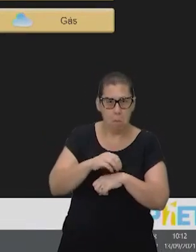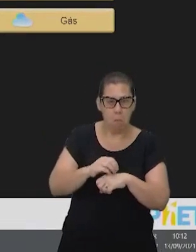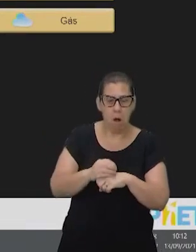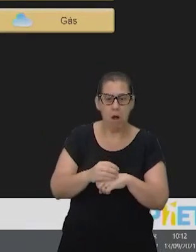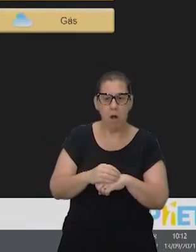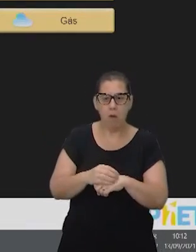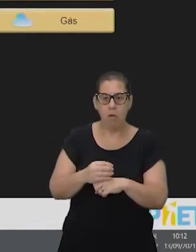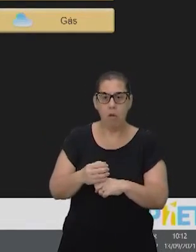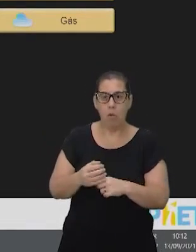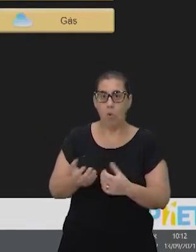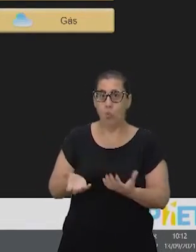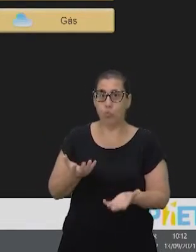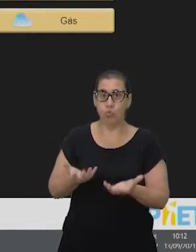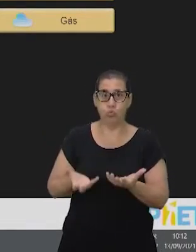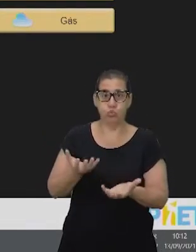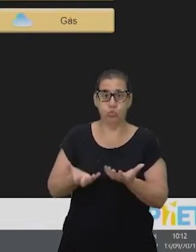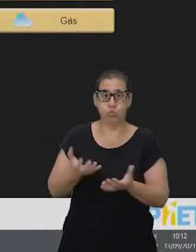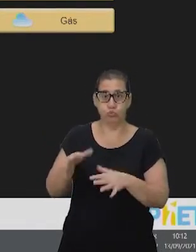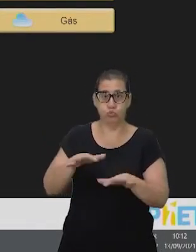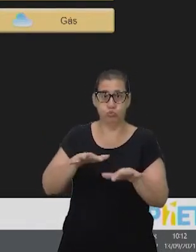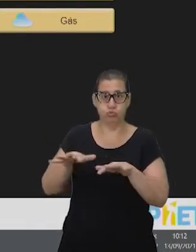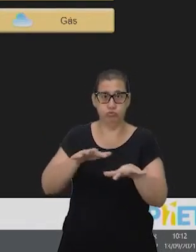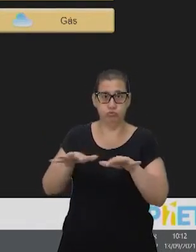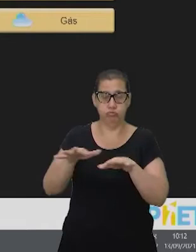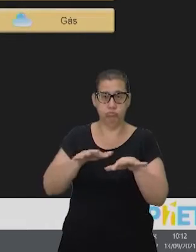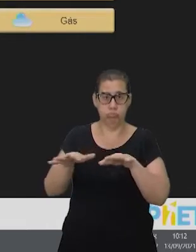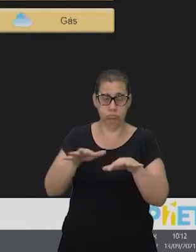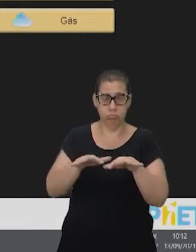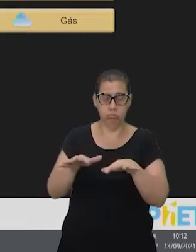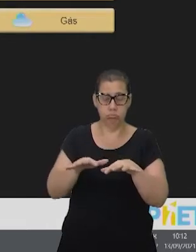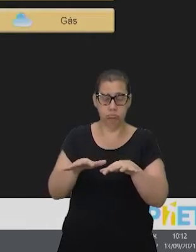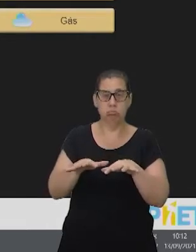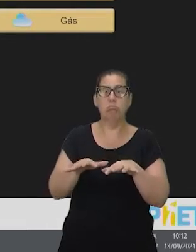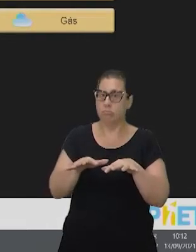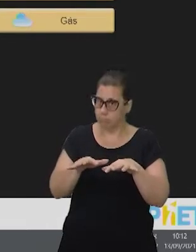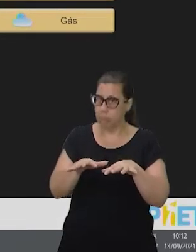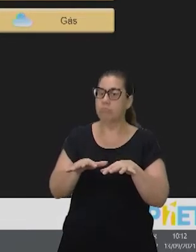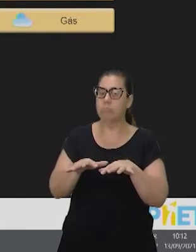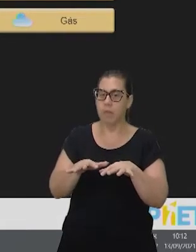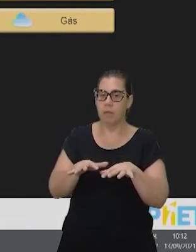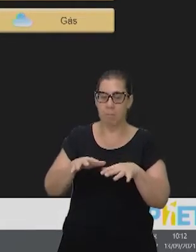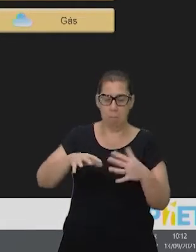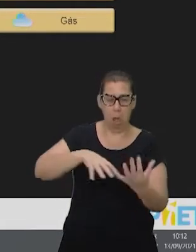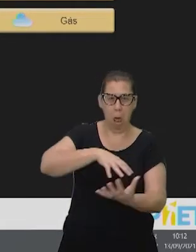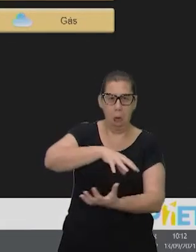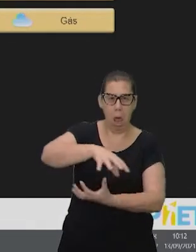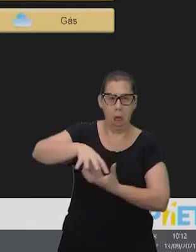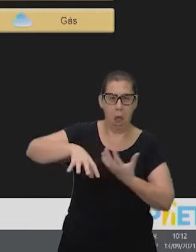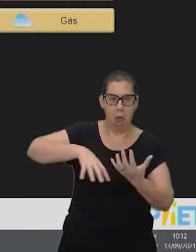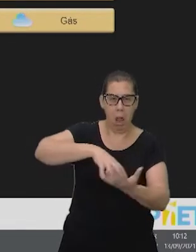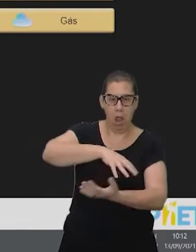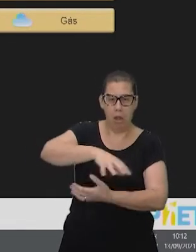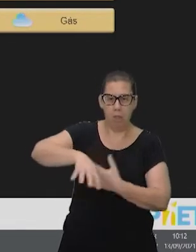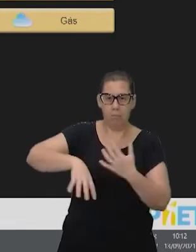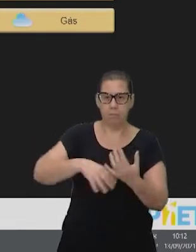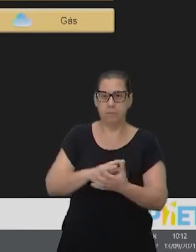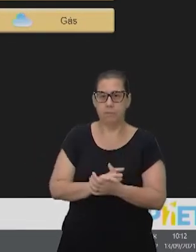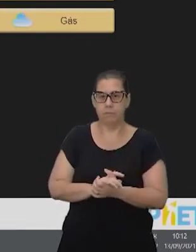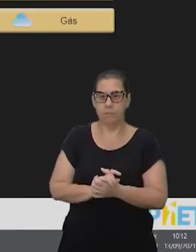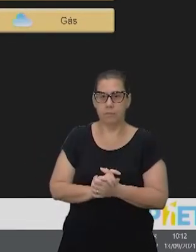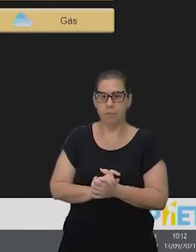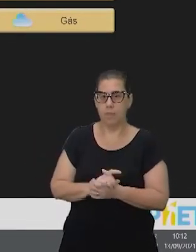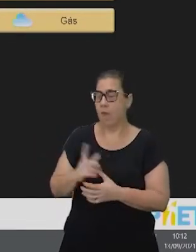aí a aumentar a agitação. É um movimento extremamente desordenado, veja só.